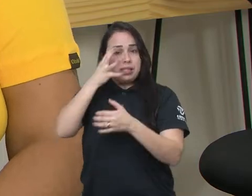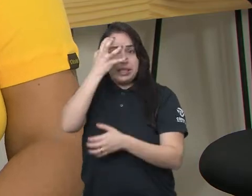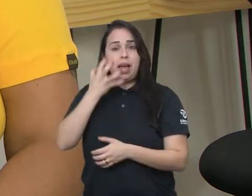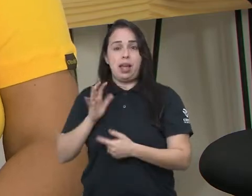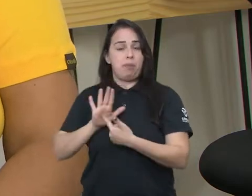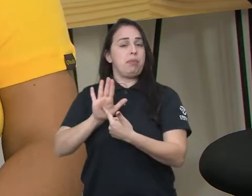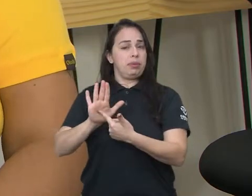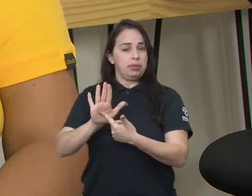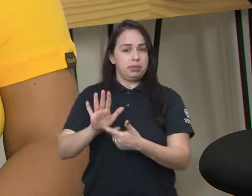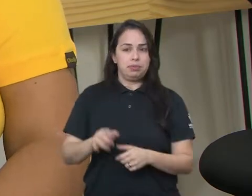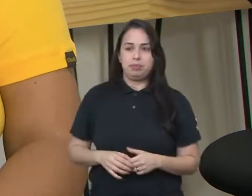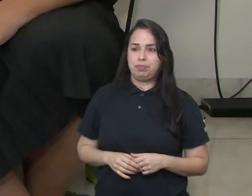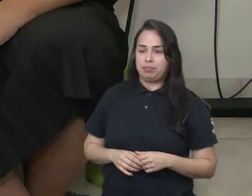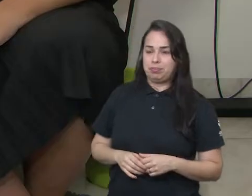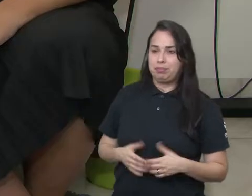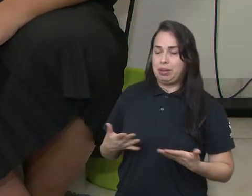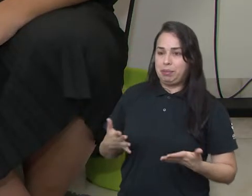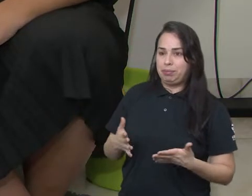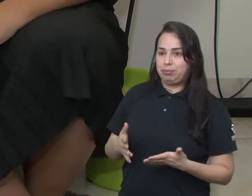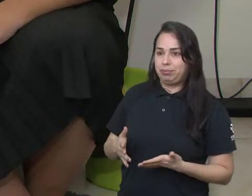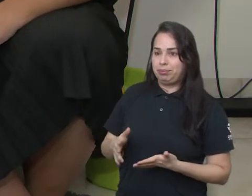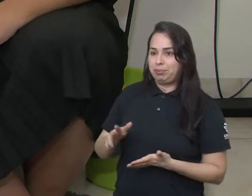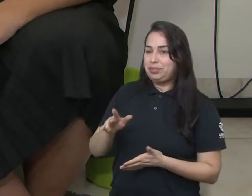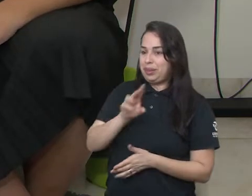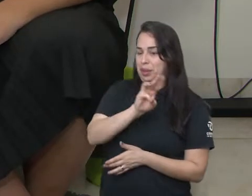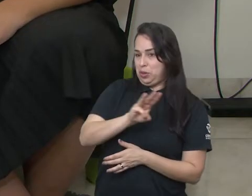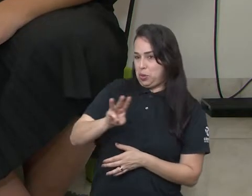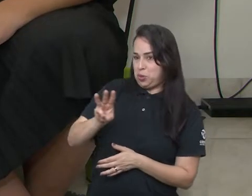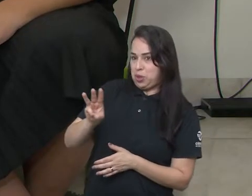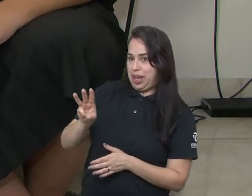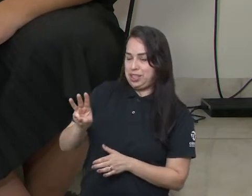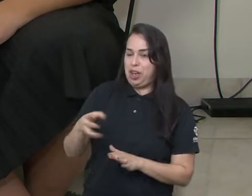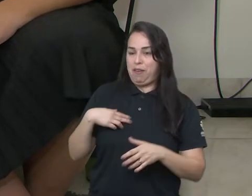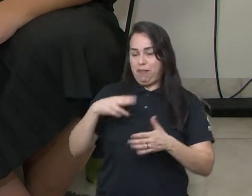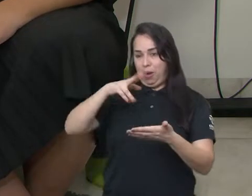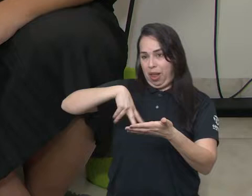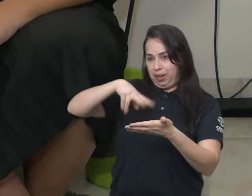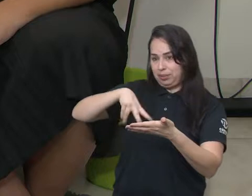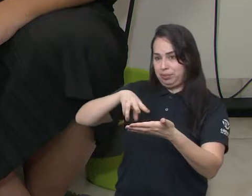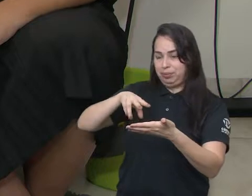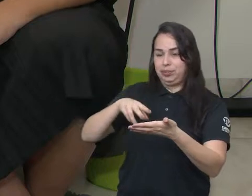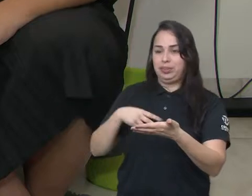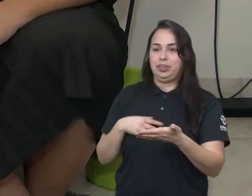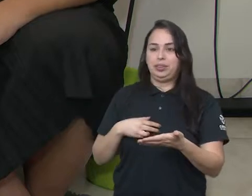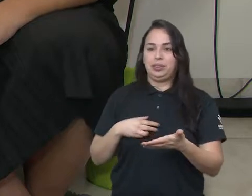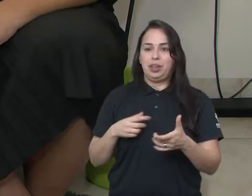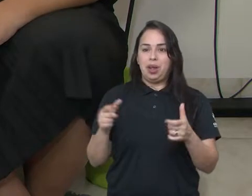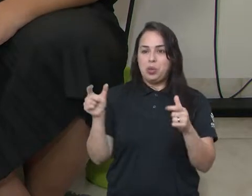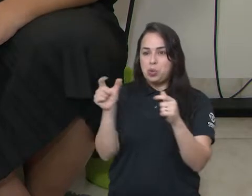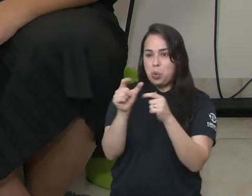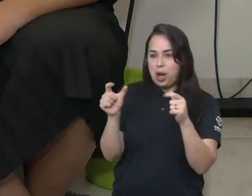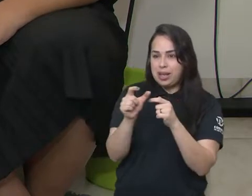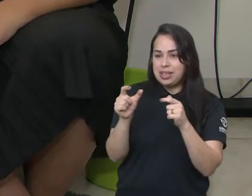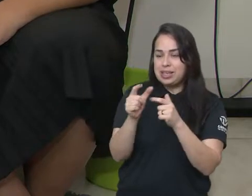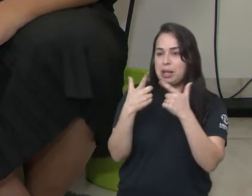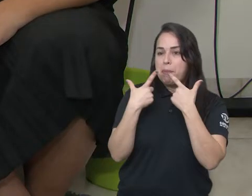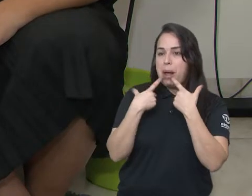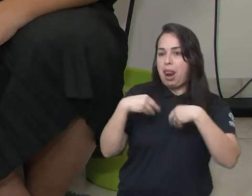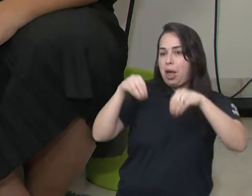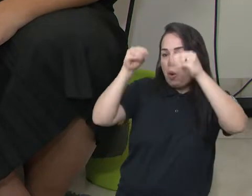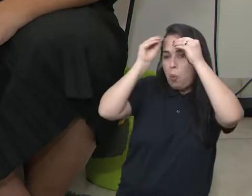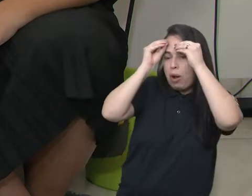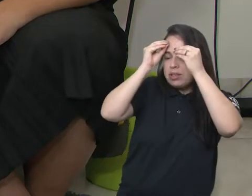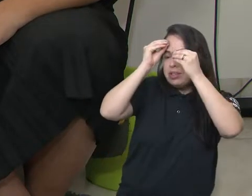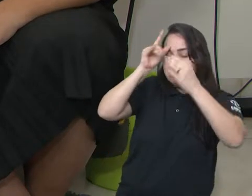posicionar. Com certeza. Magô, eu peguei um trecho do seu site aqui, vou falar pro pessoal. Os quadrinhos